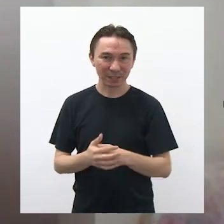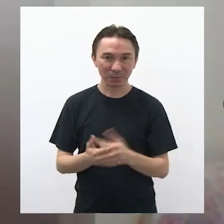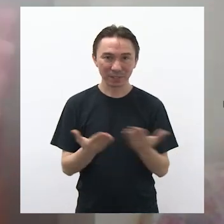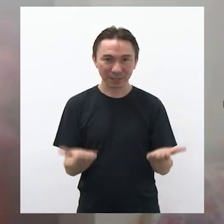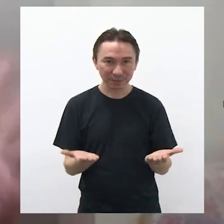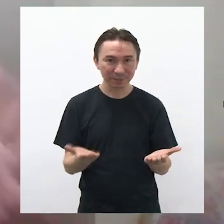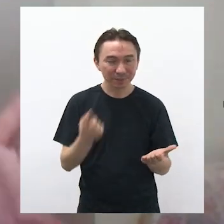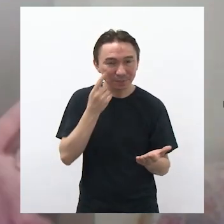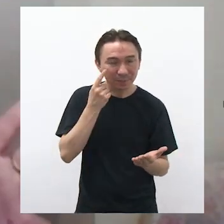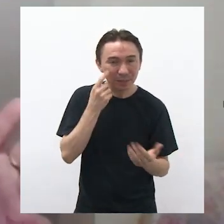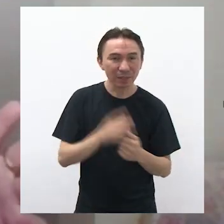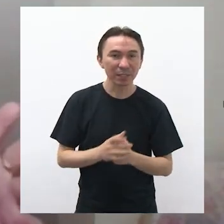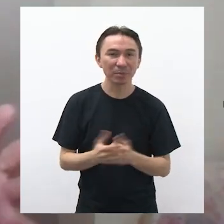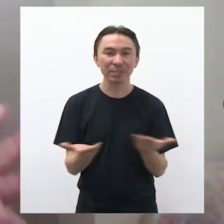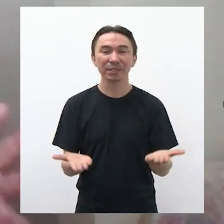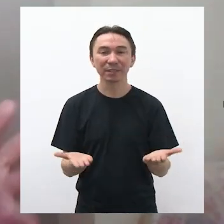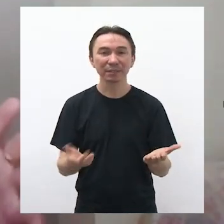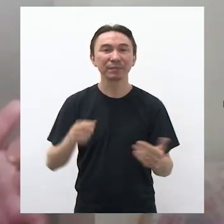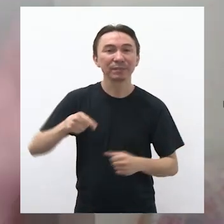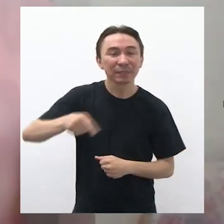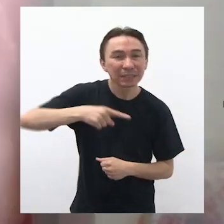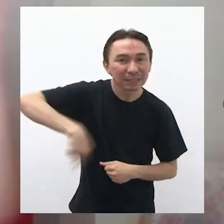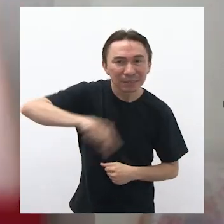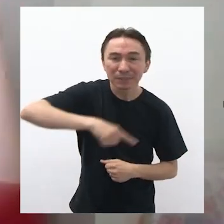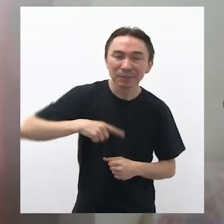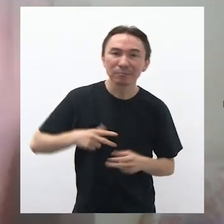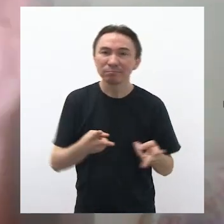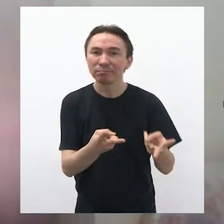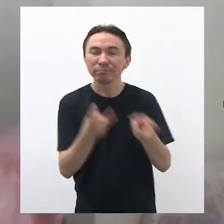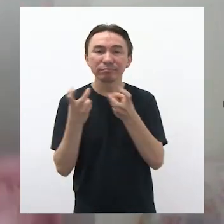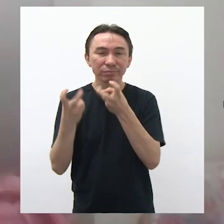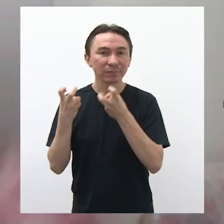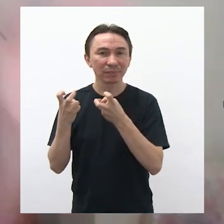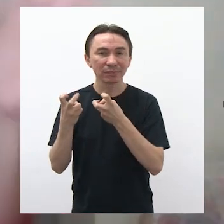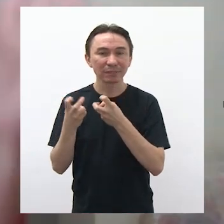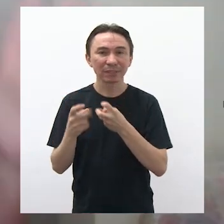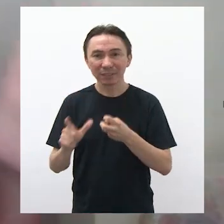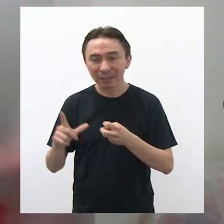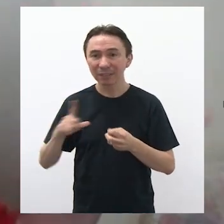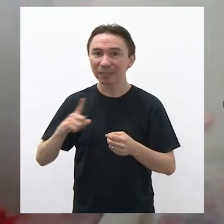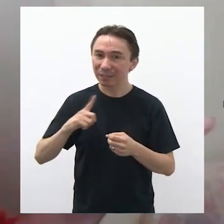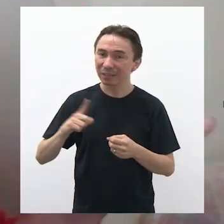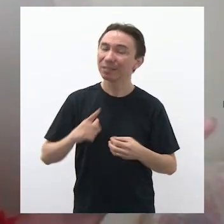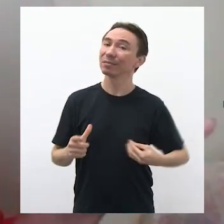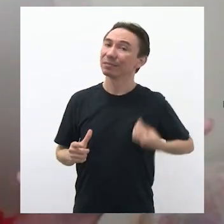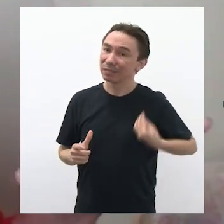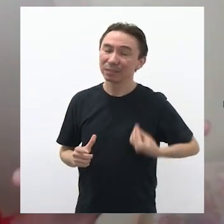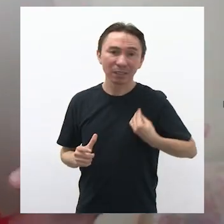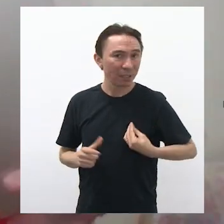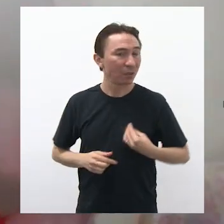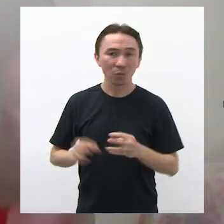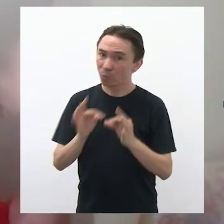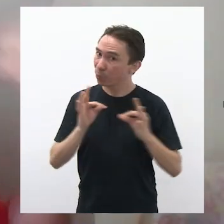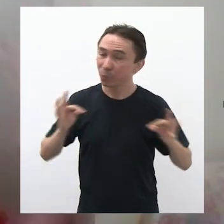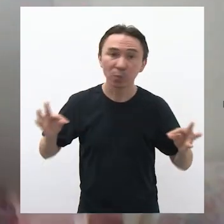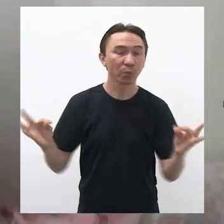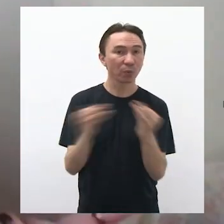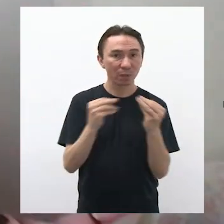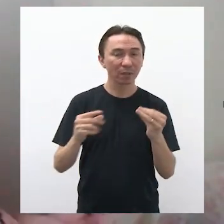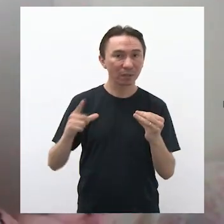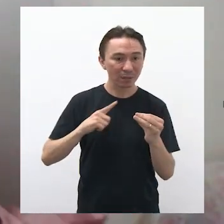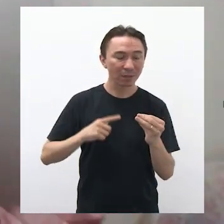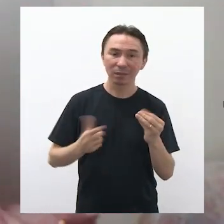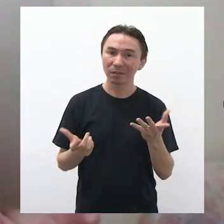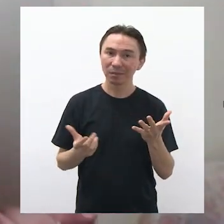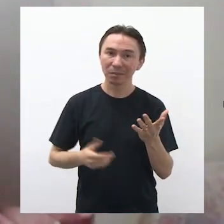é um raio-x mesmo para a gente perceber que ele está presente em todas as situações de aprendizagem propostas nos